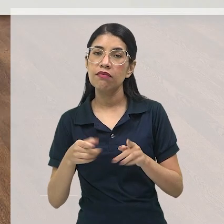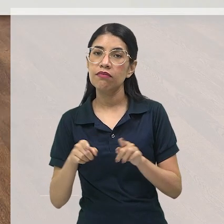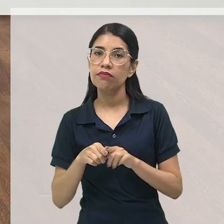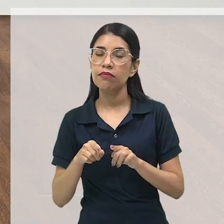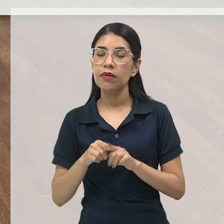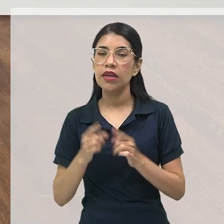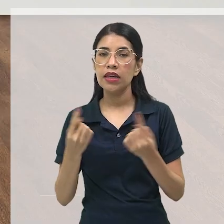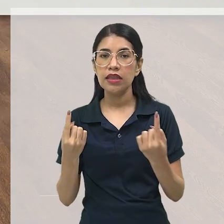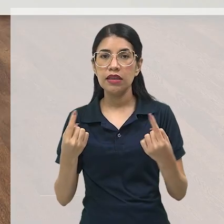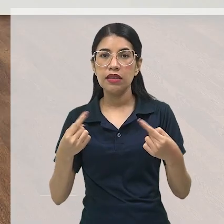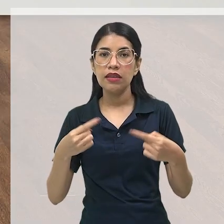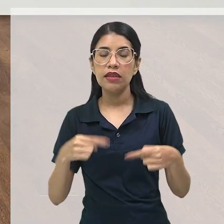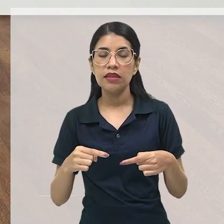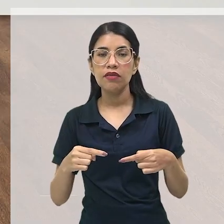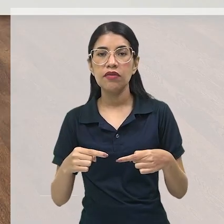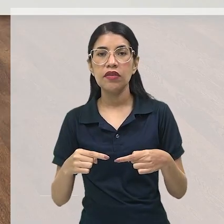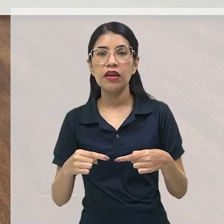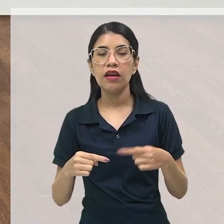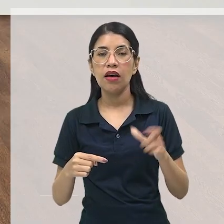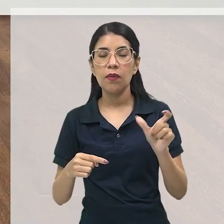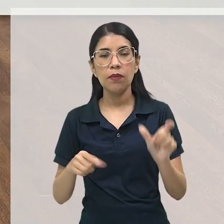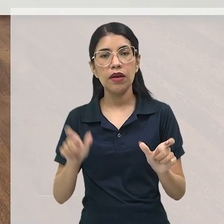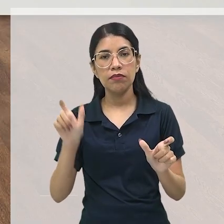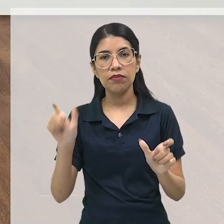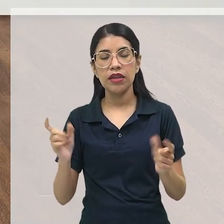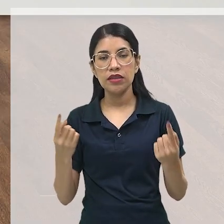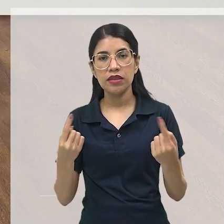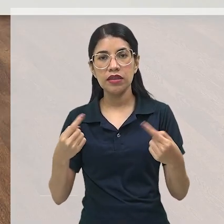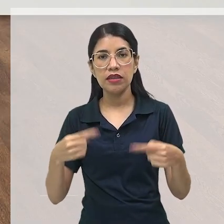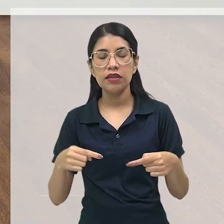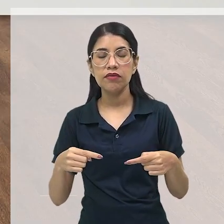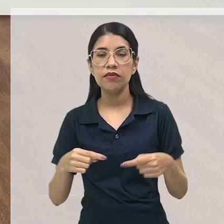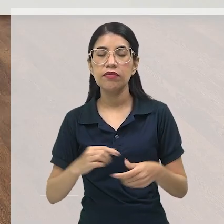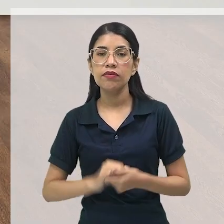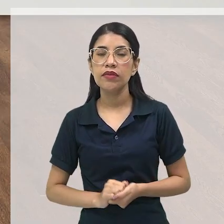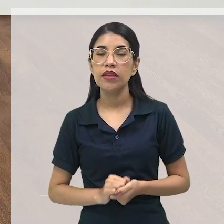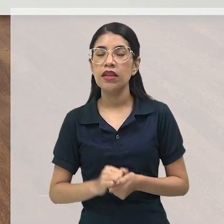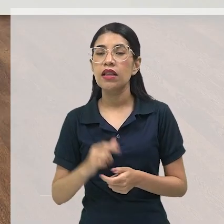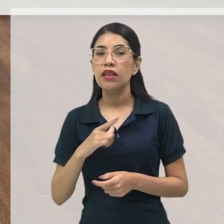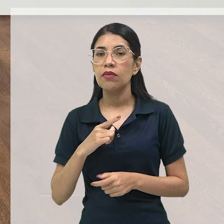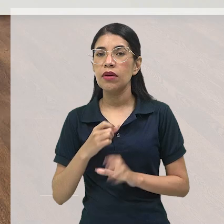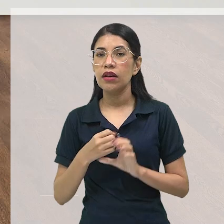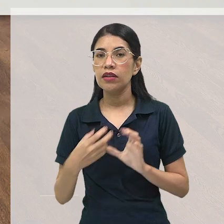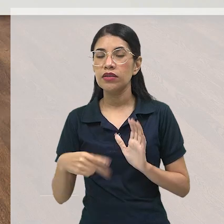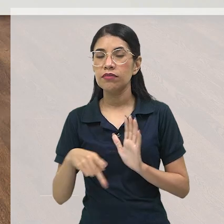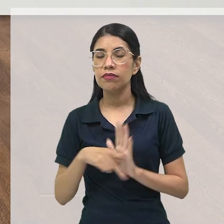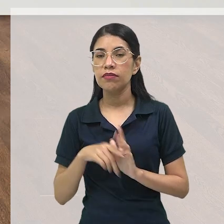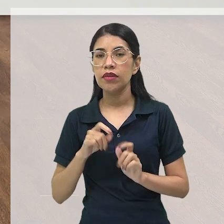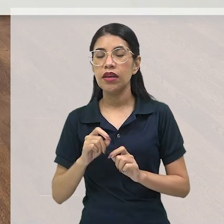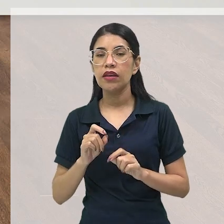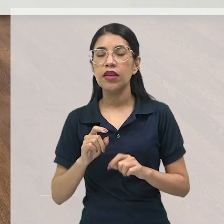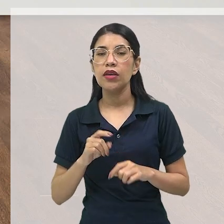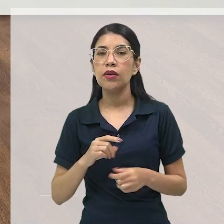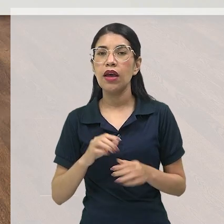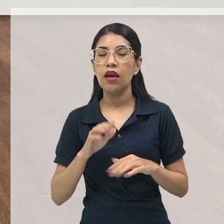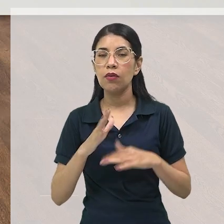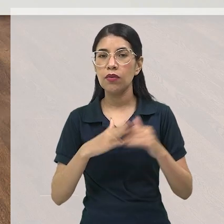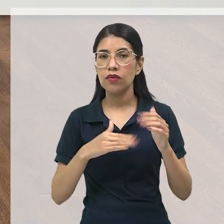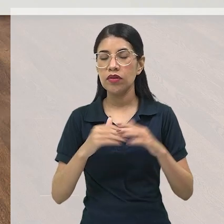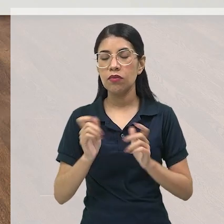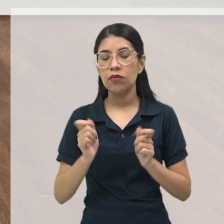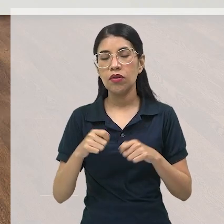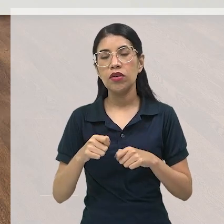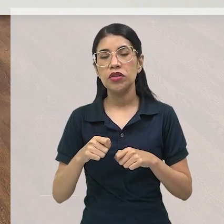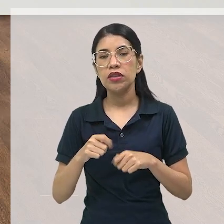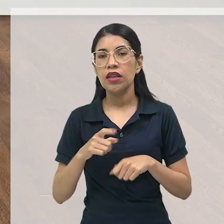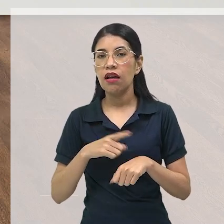mesmo desafiar o outro. Olha só que interessante, né? O choro ele tem essa característica onde os instrumentos eles podem